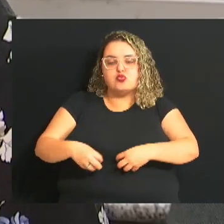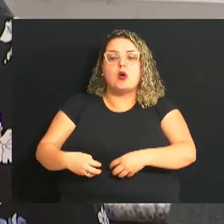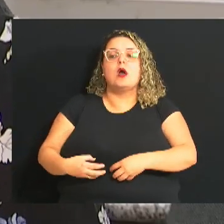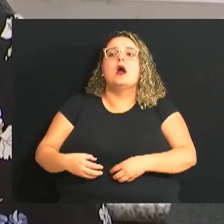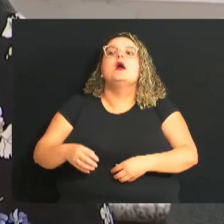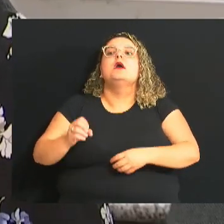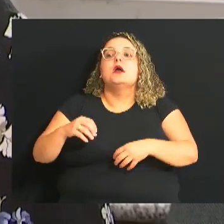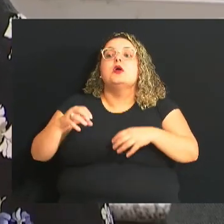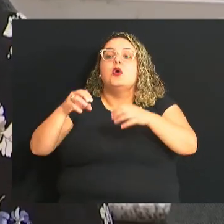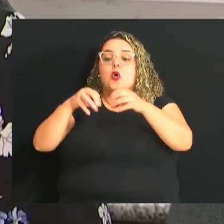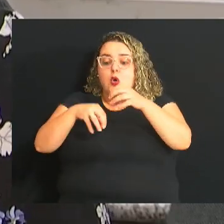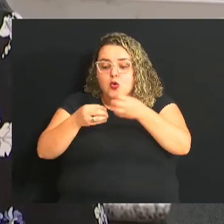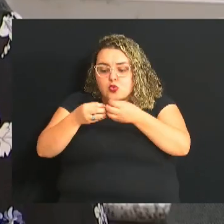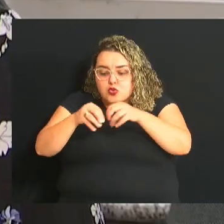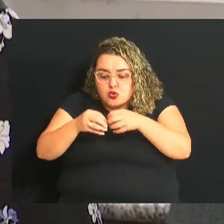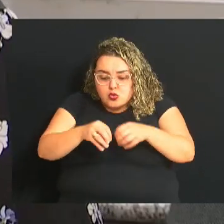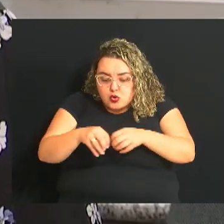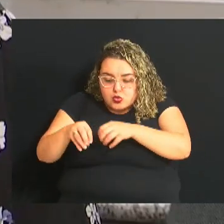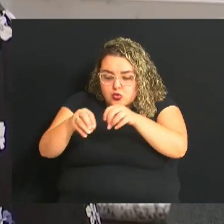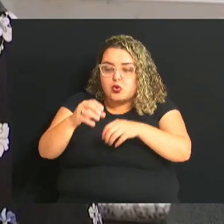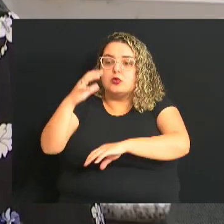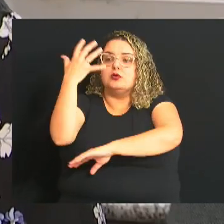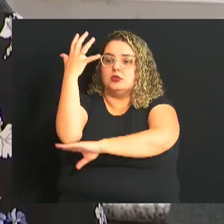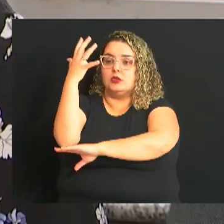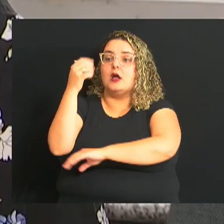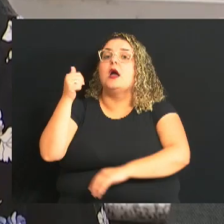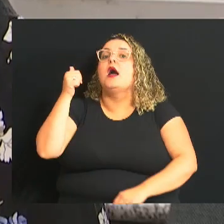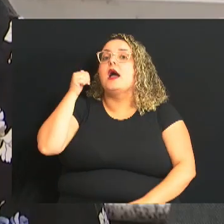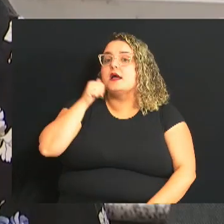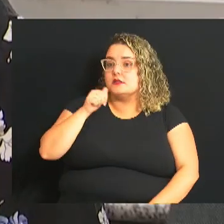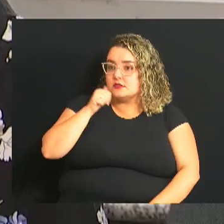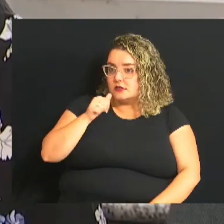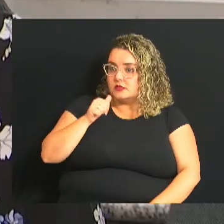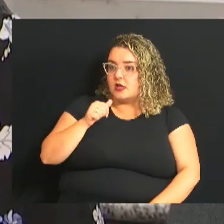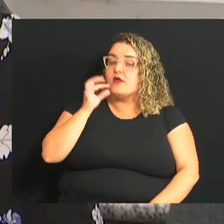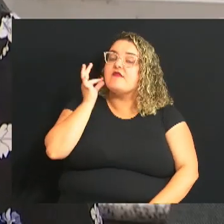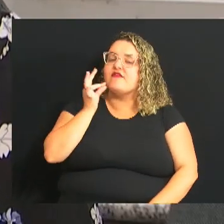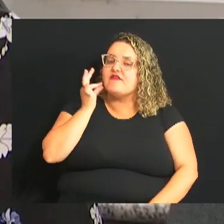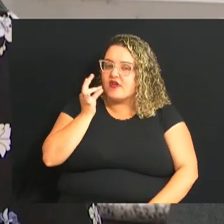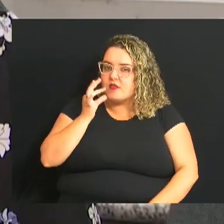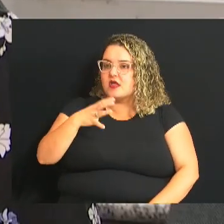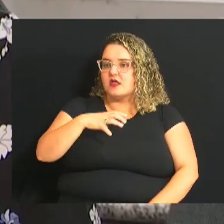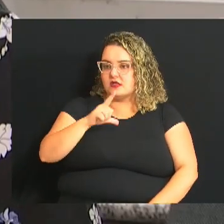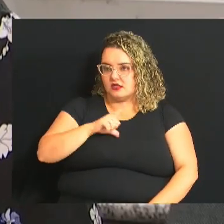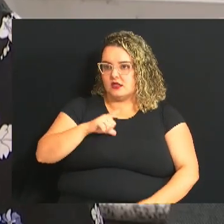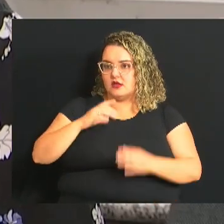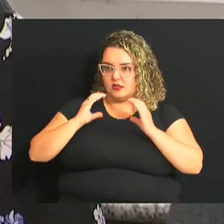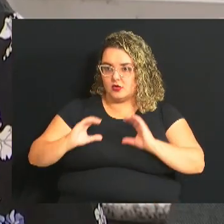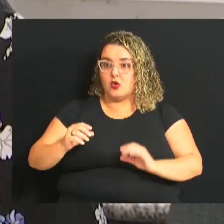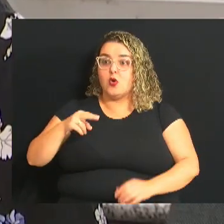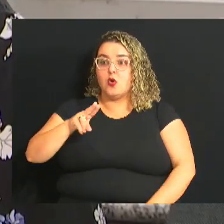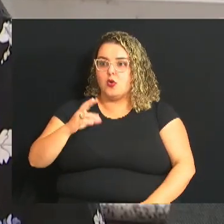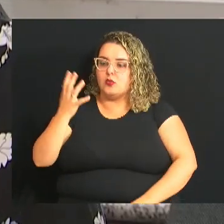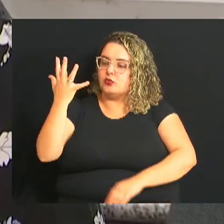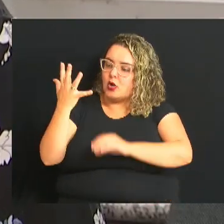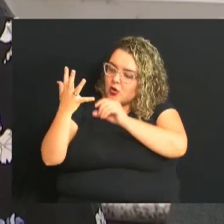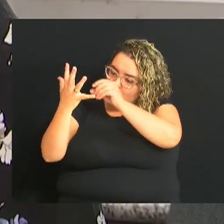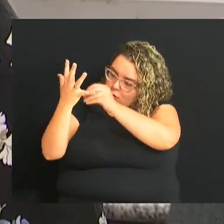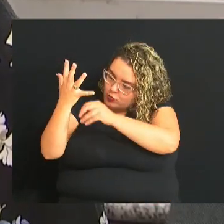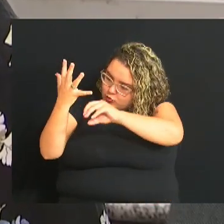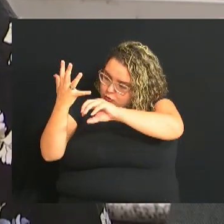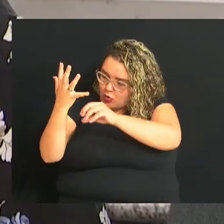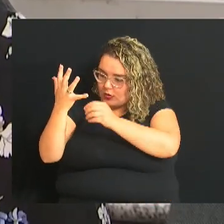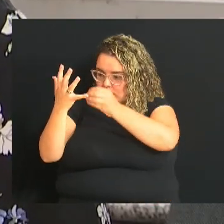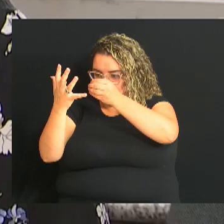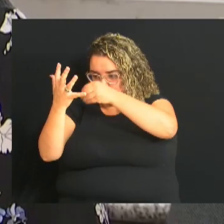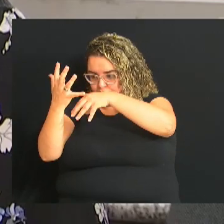nas árvores. As fêmeas têm esse comportamento, elas procuram canaletas nos troncos de árvores, normalmente, árvore de